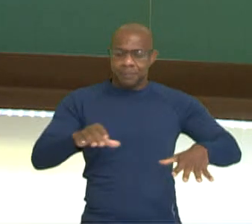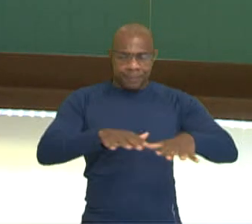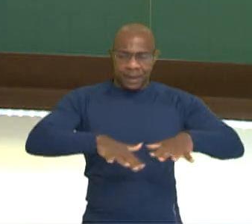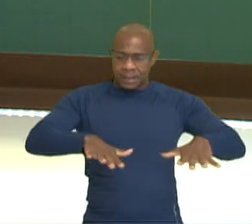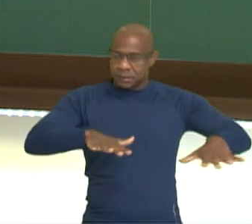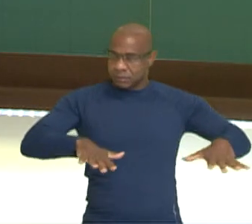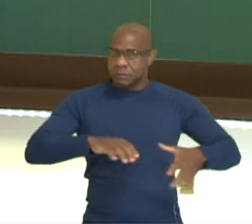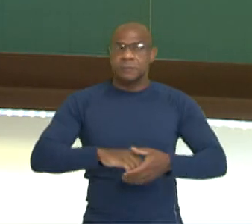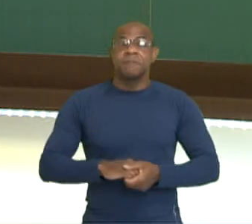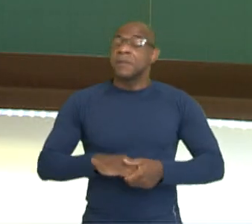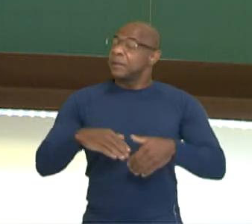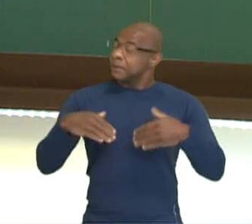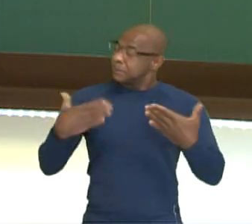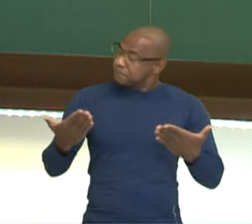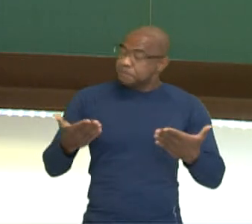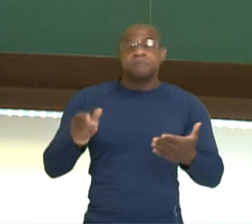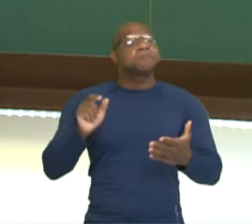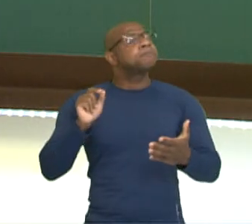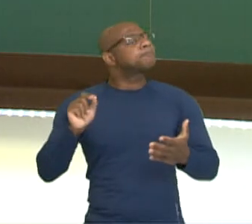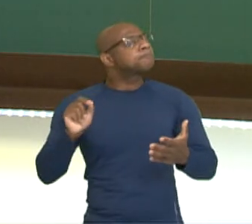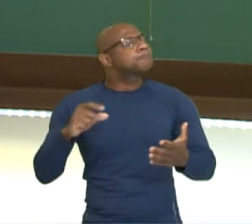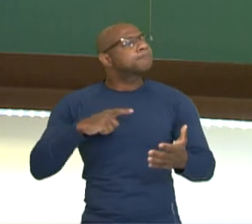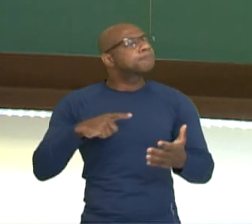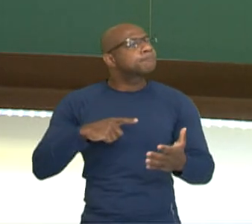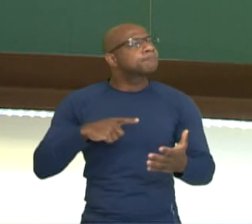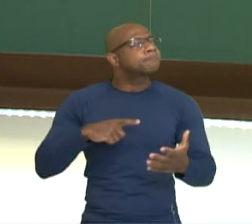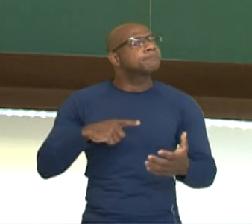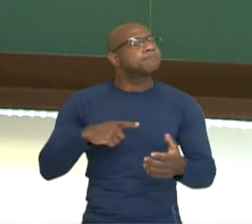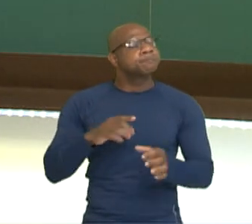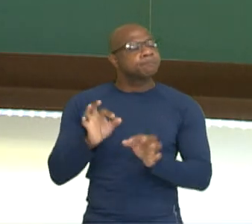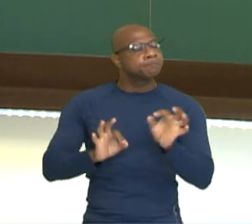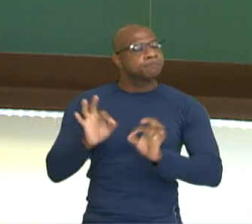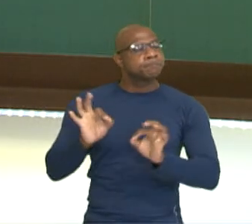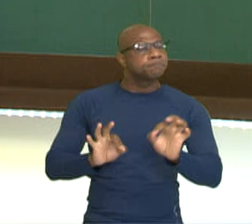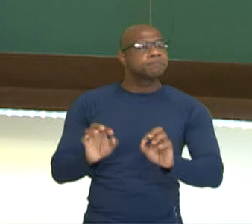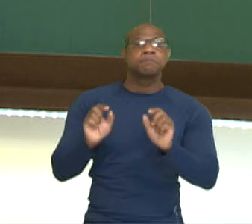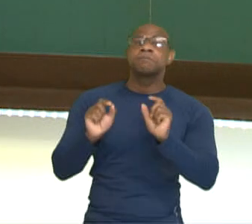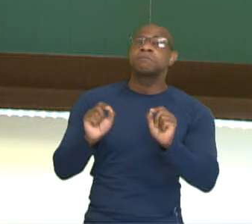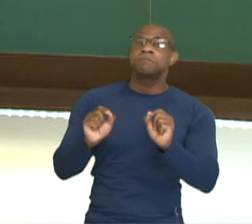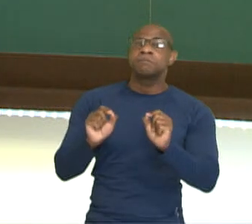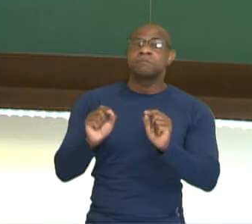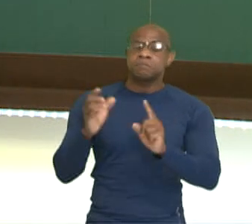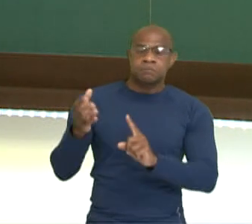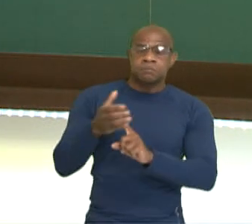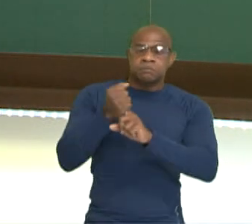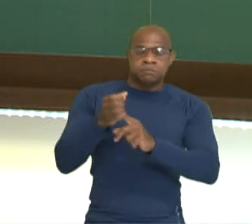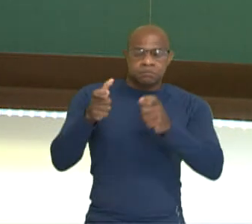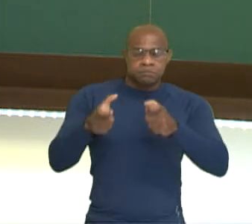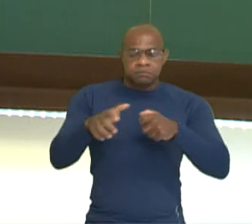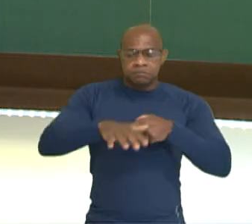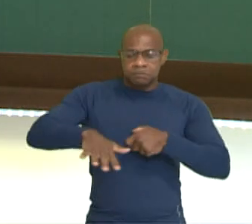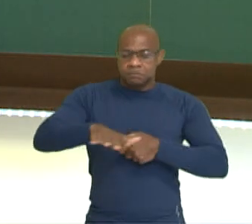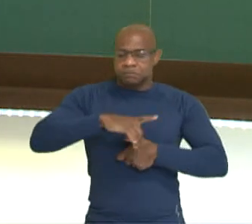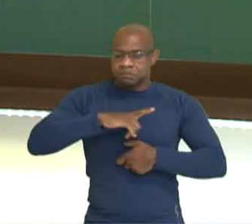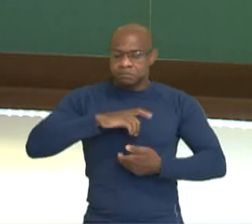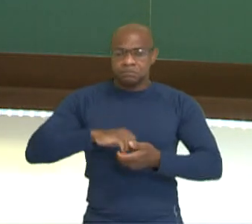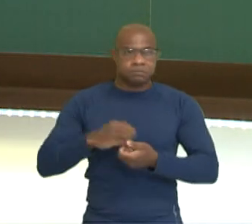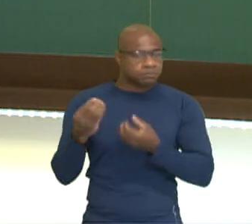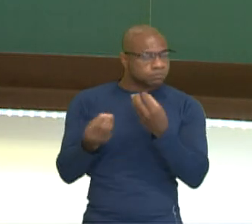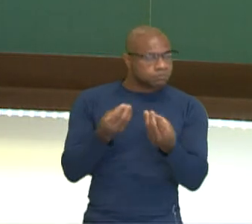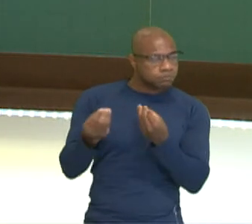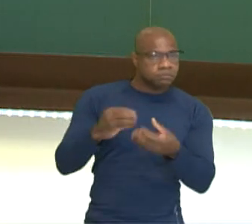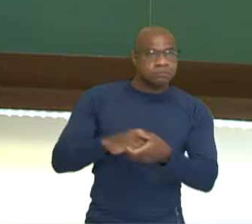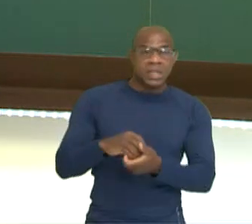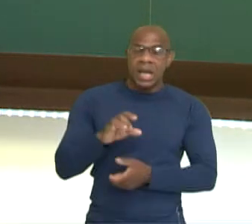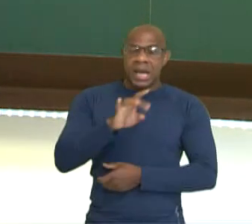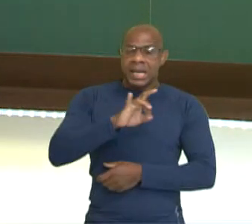mesmo. Para isso, obviamente, nós temos que organizar a forma de domínio deste território. Então, logicamente,